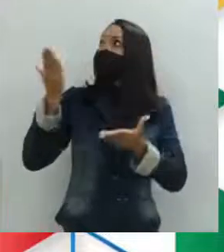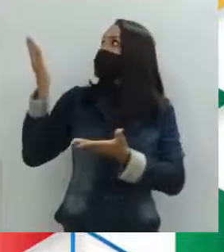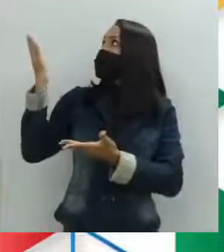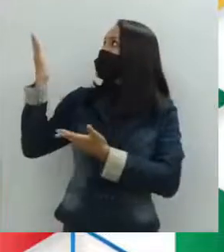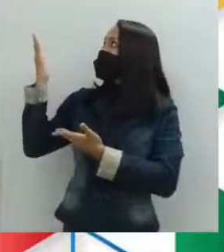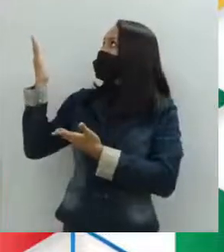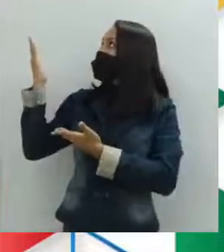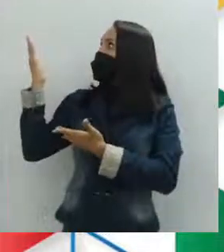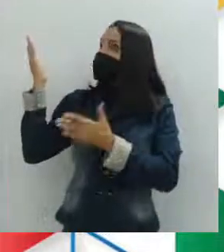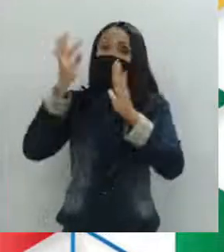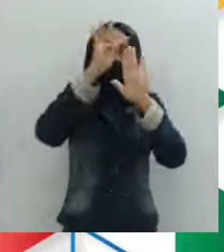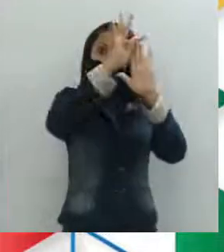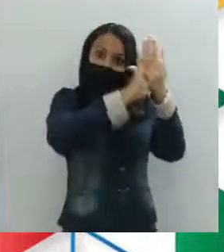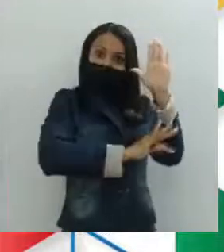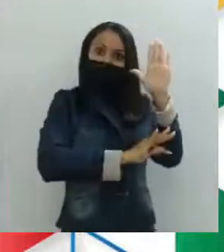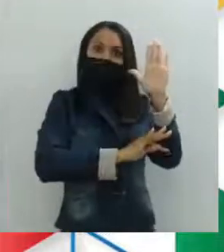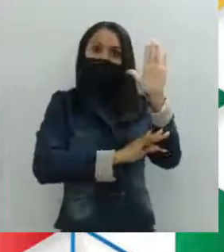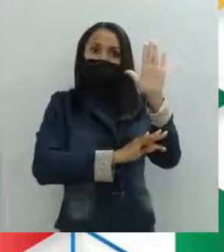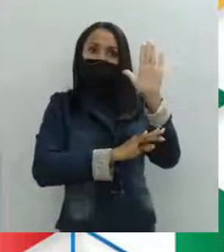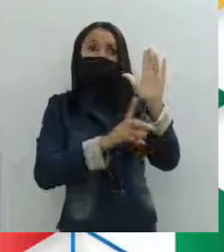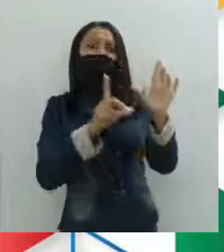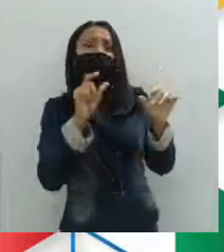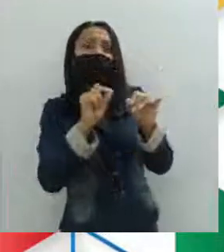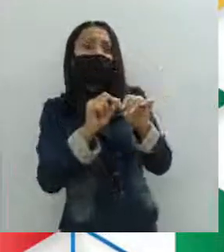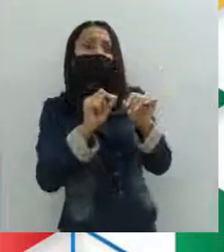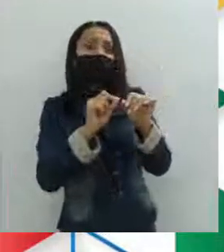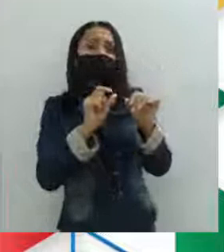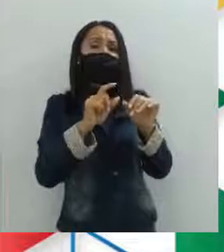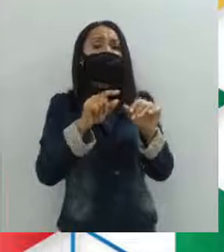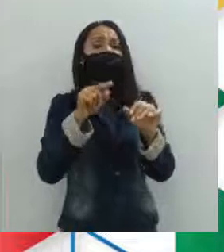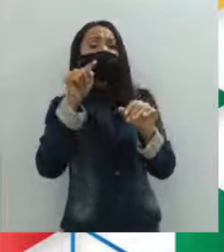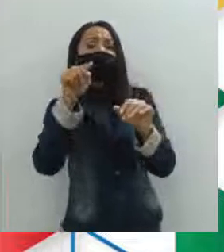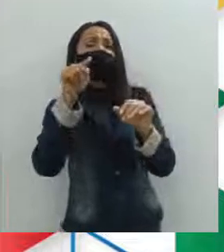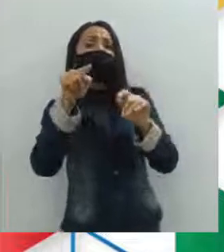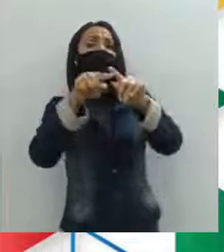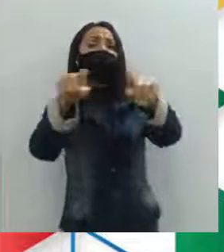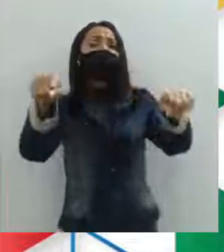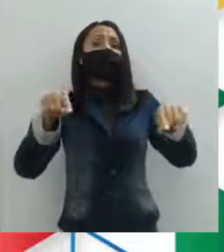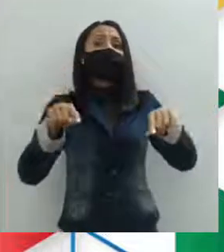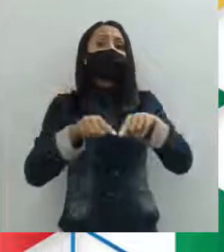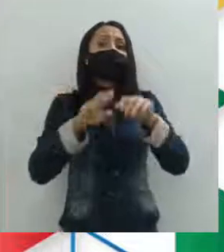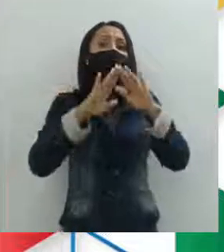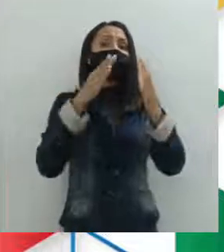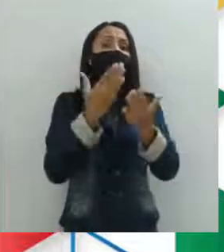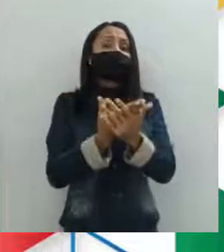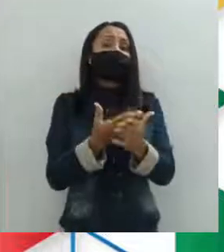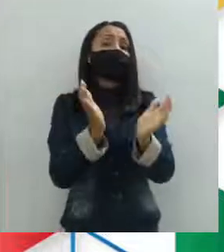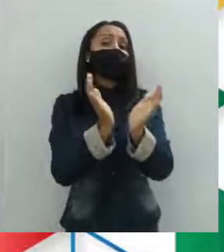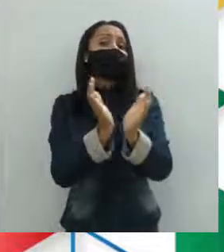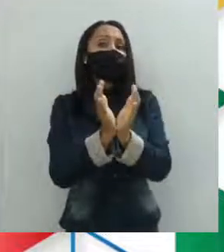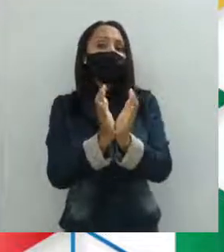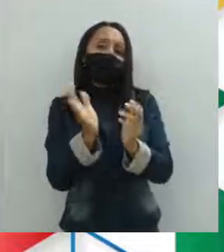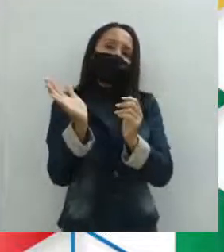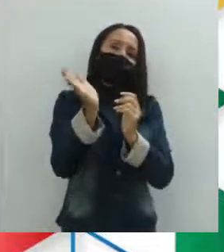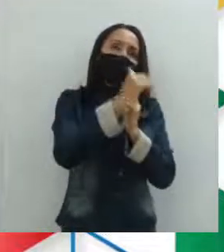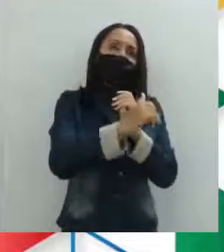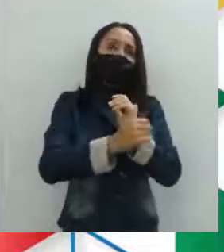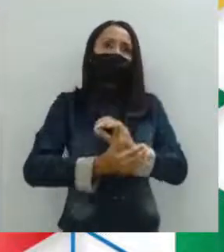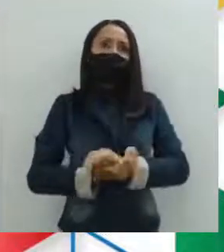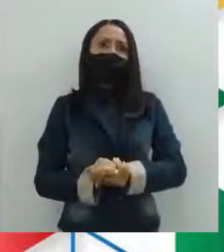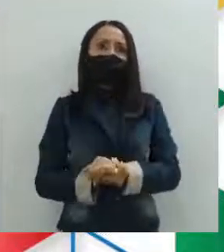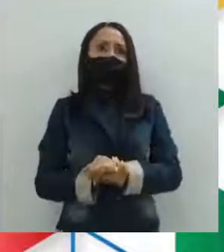esse texto e tentar fazer lá na sua escola, na sua comunidade? Então vamos